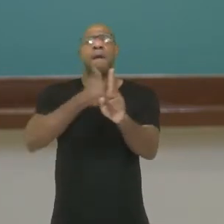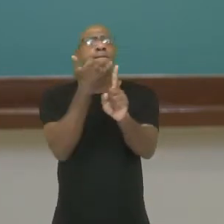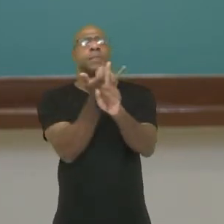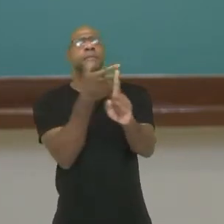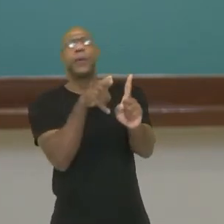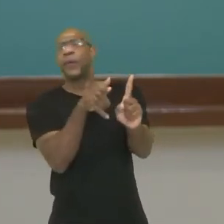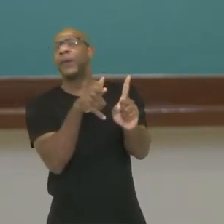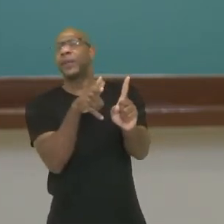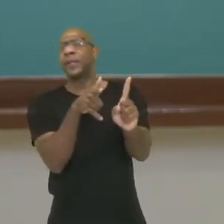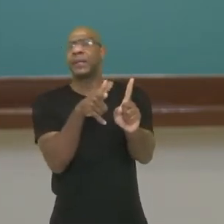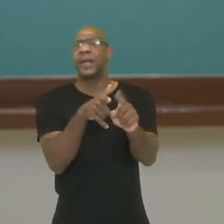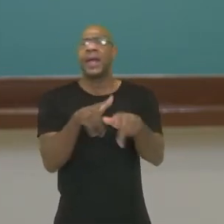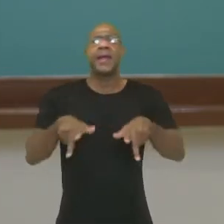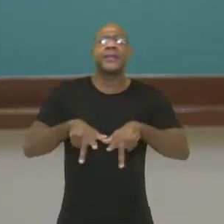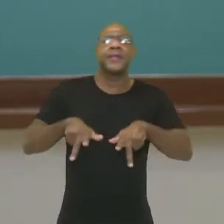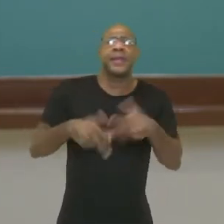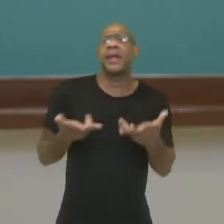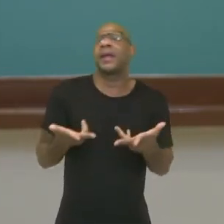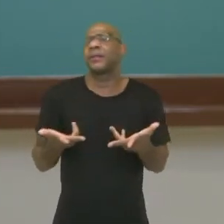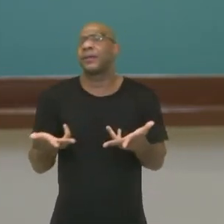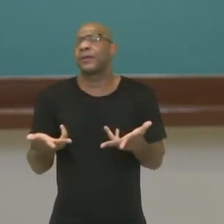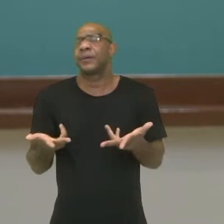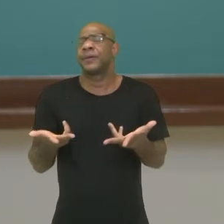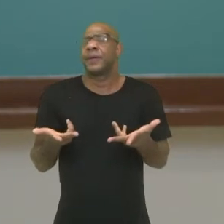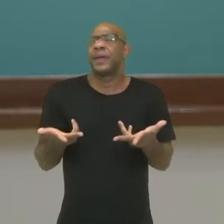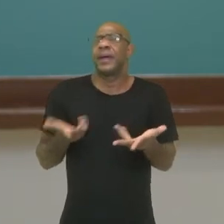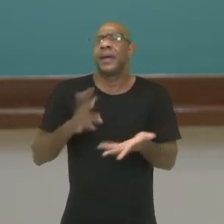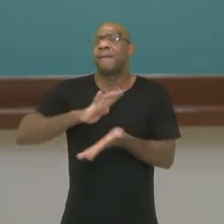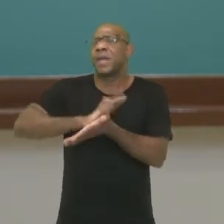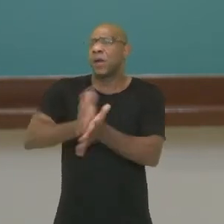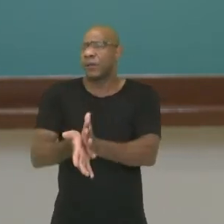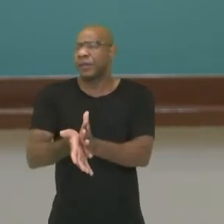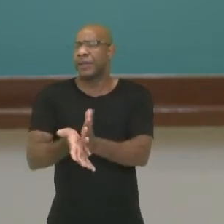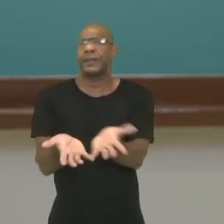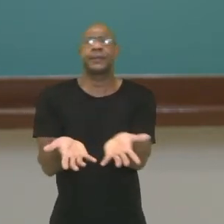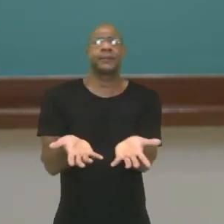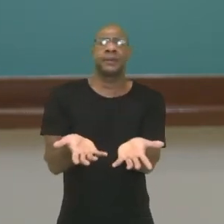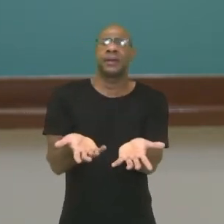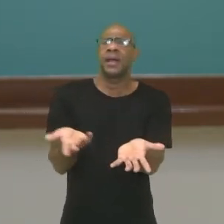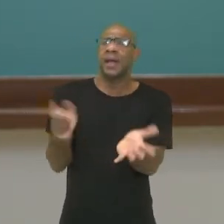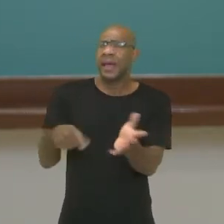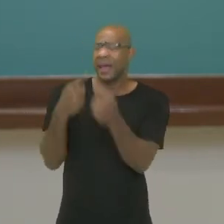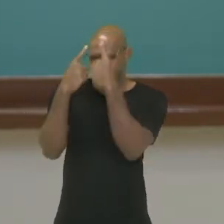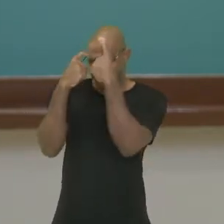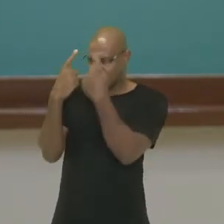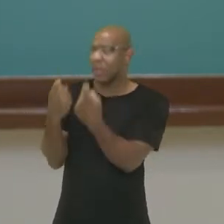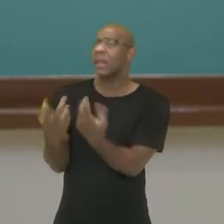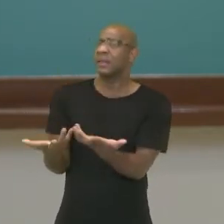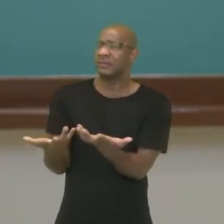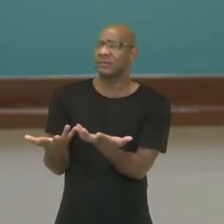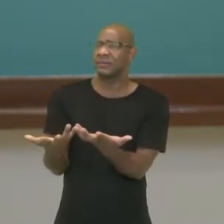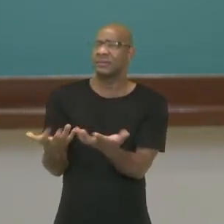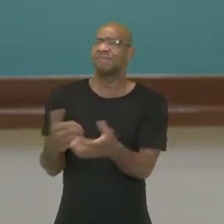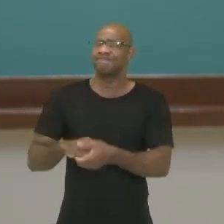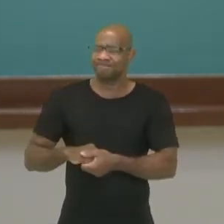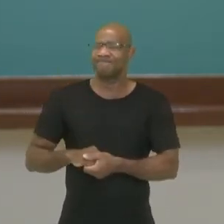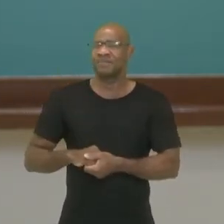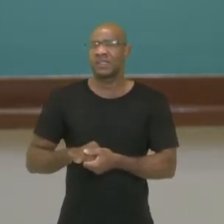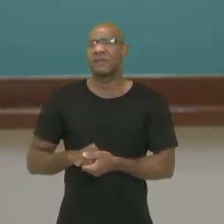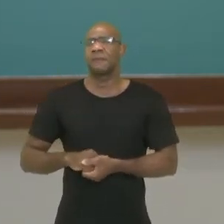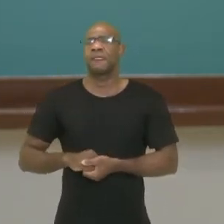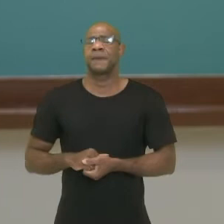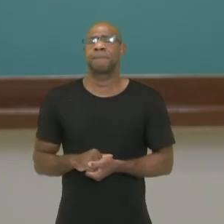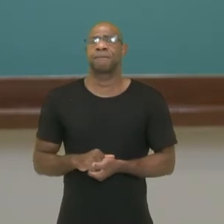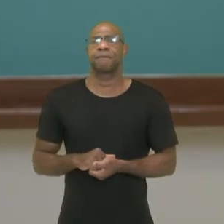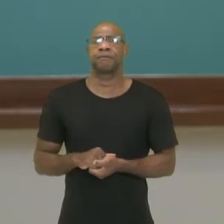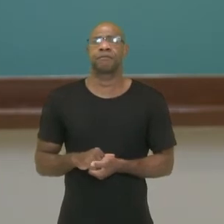de gênero, racial, qualquer situação que você acaba ofendendo, maltratando outra pessoa